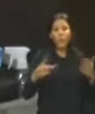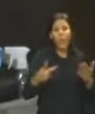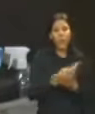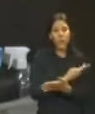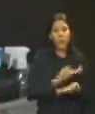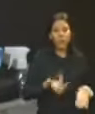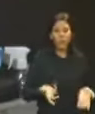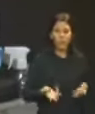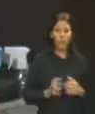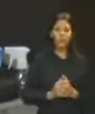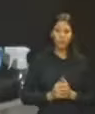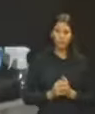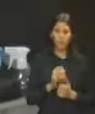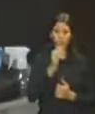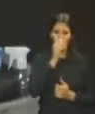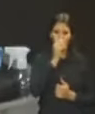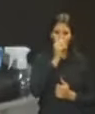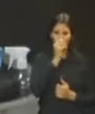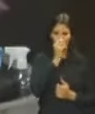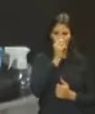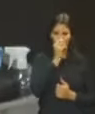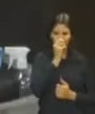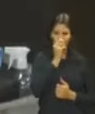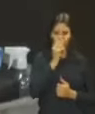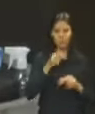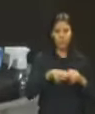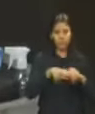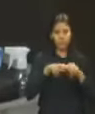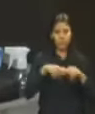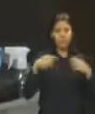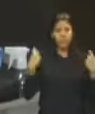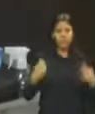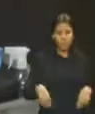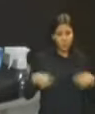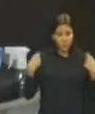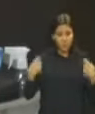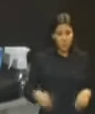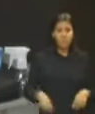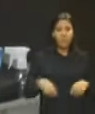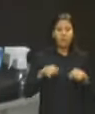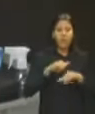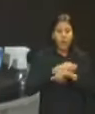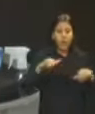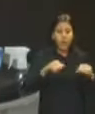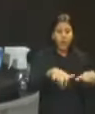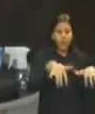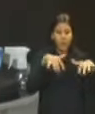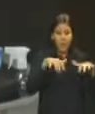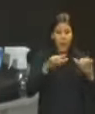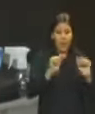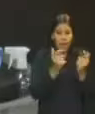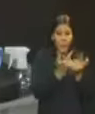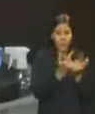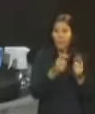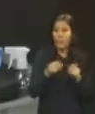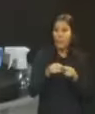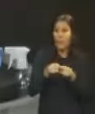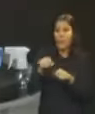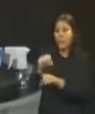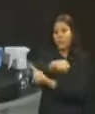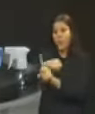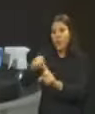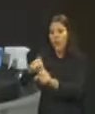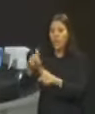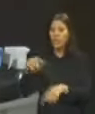violação. Daí a necessidade, aqui eu dou ciência ao plenário e à sociedade cearense dessa missão, que cumprimos com